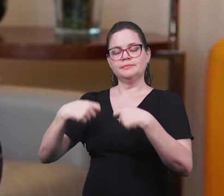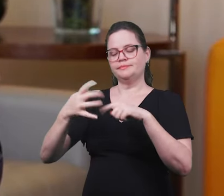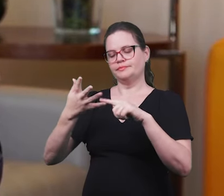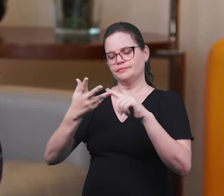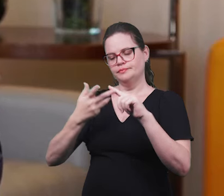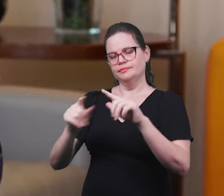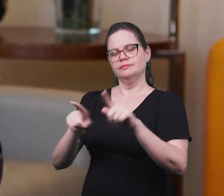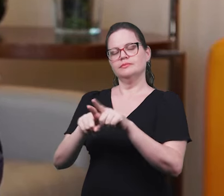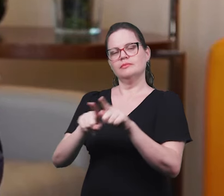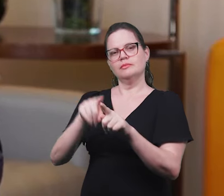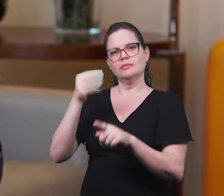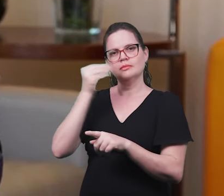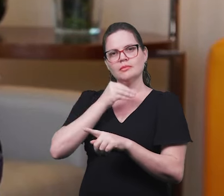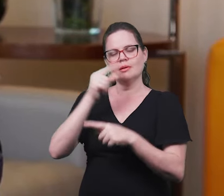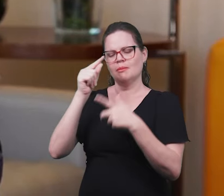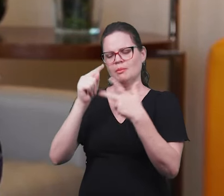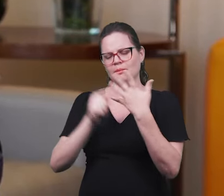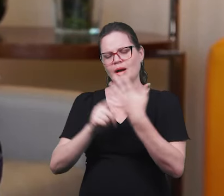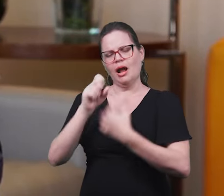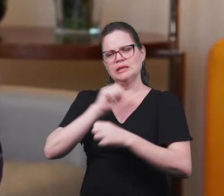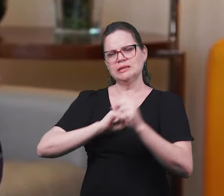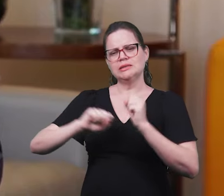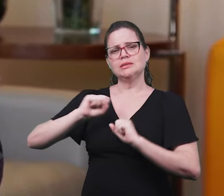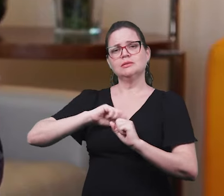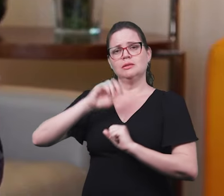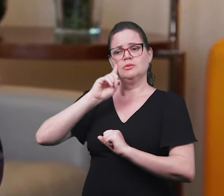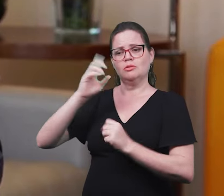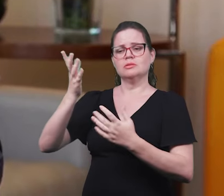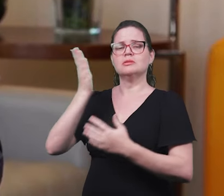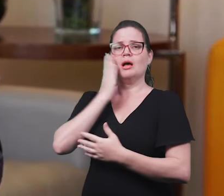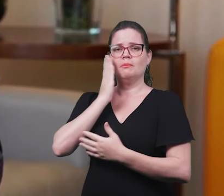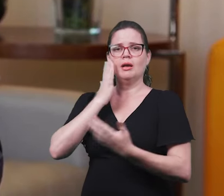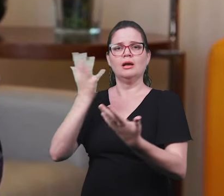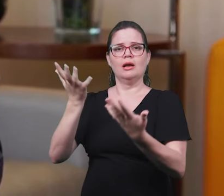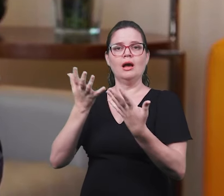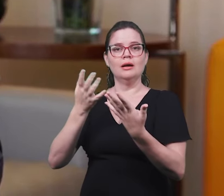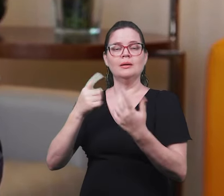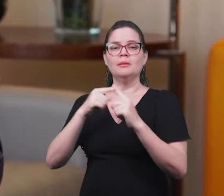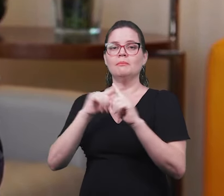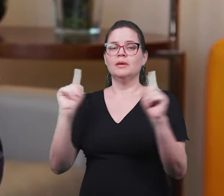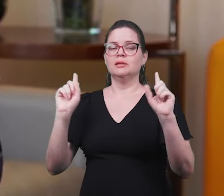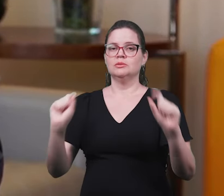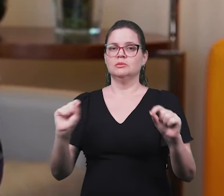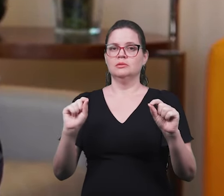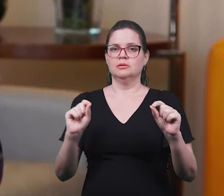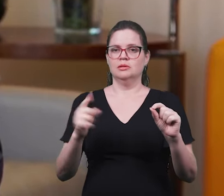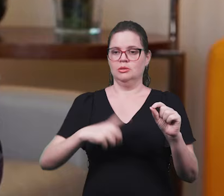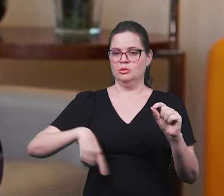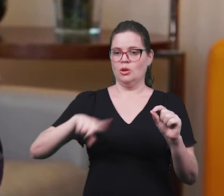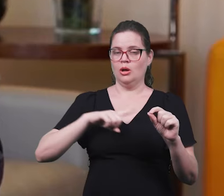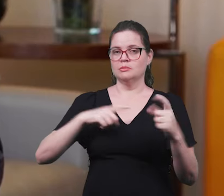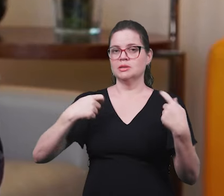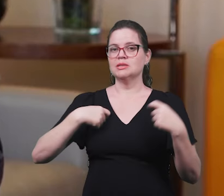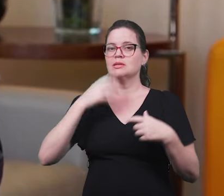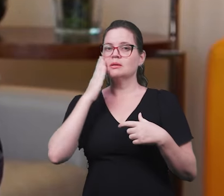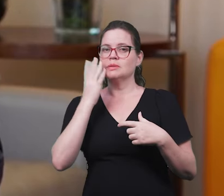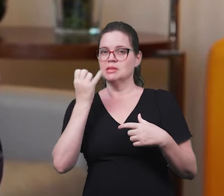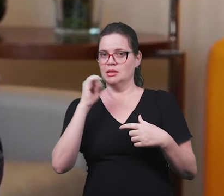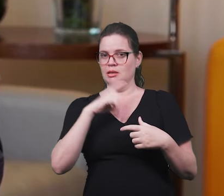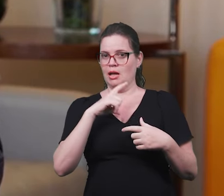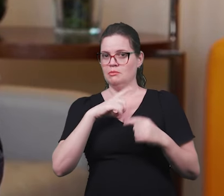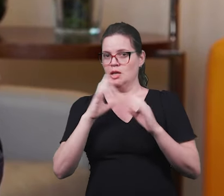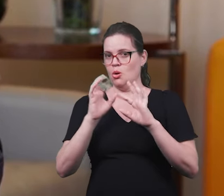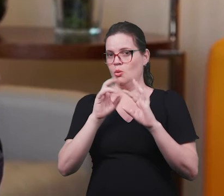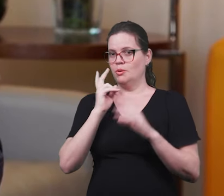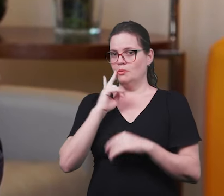fraquezas, os nossos anseios. Ele quer saber tudo de nós. Mas, sobretudo, uma coisa, né? Se nós temos um Pai e se o